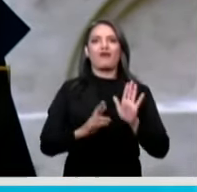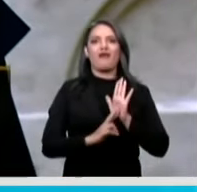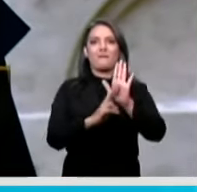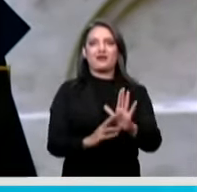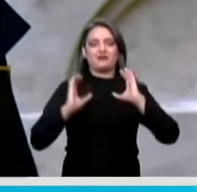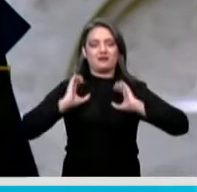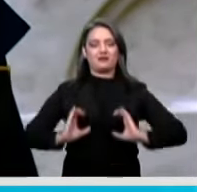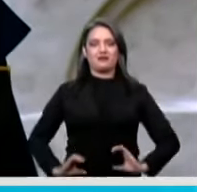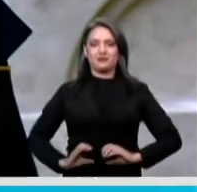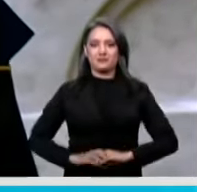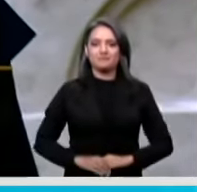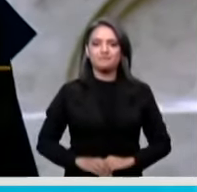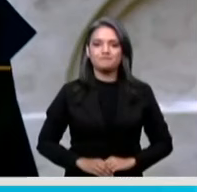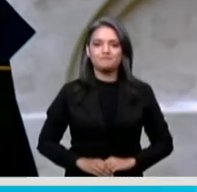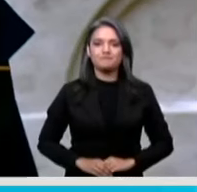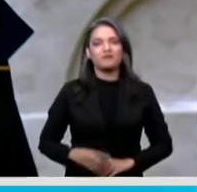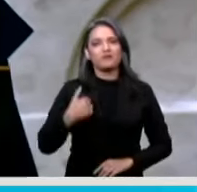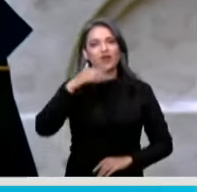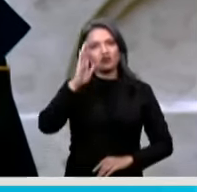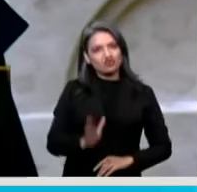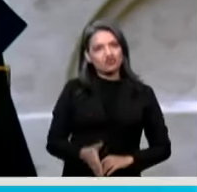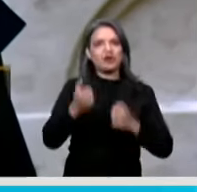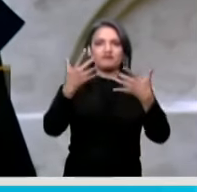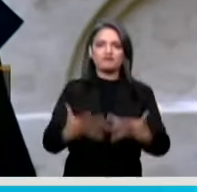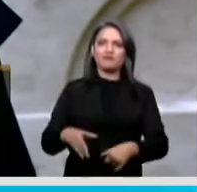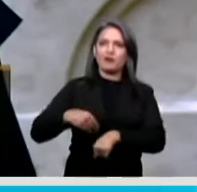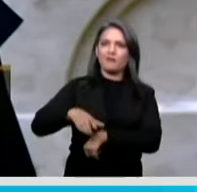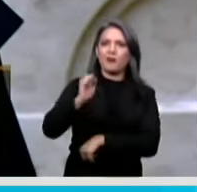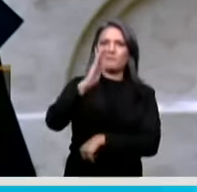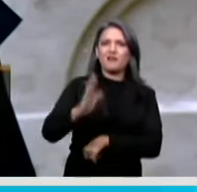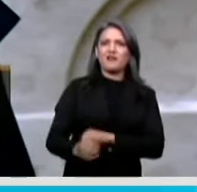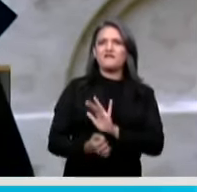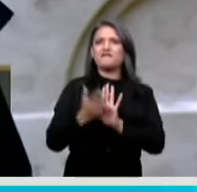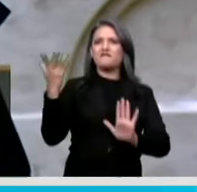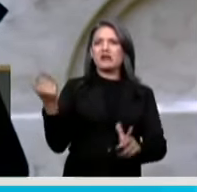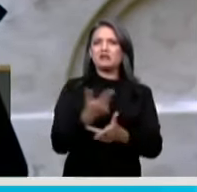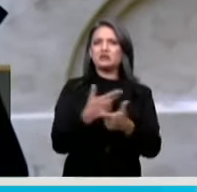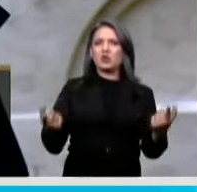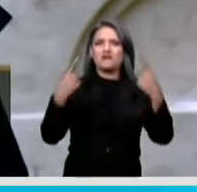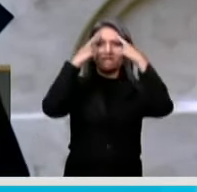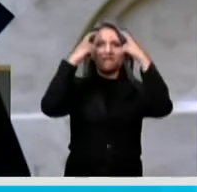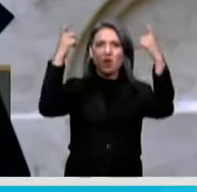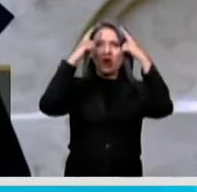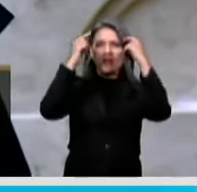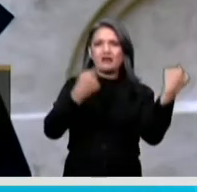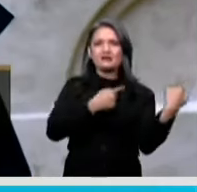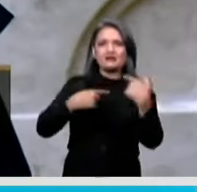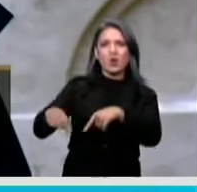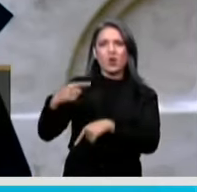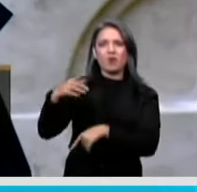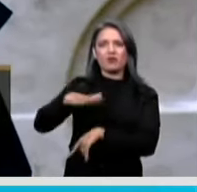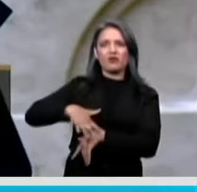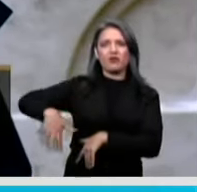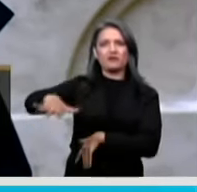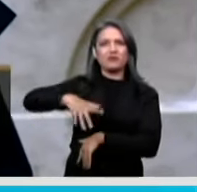porque o papel dele não é comunicação com o público mas a imagem que fica Clara para mim é que ele tá muito desconectado justamente da